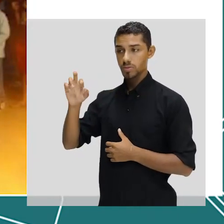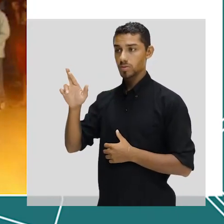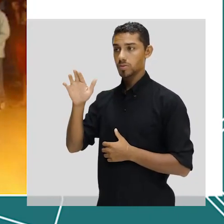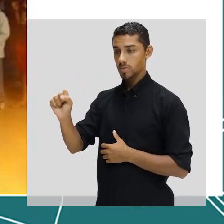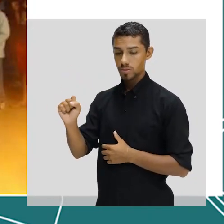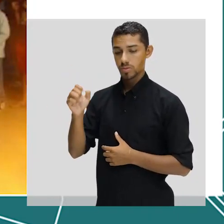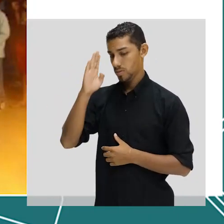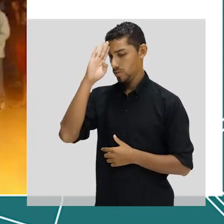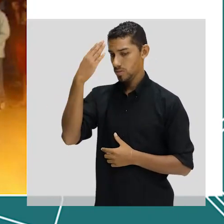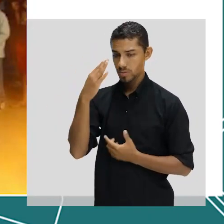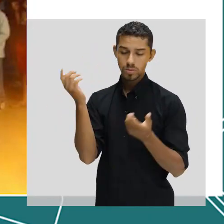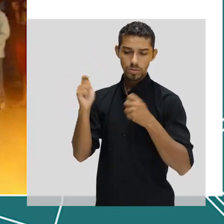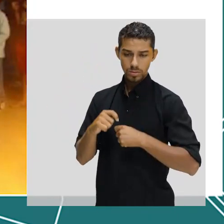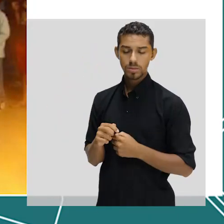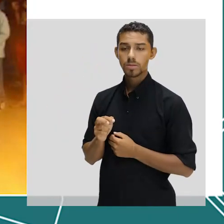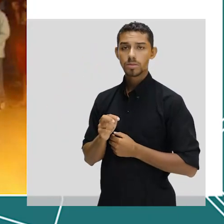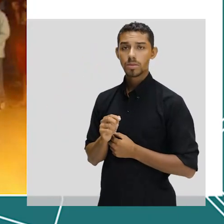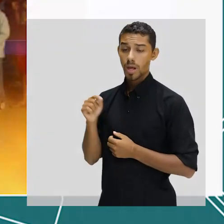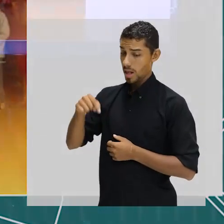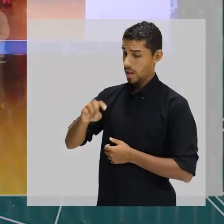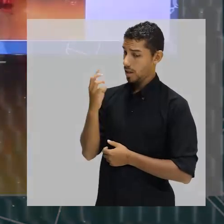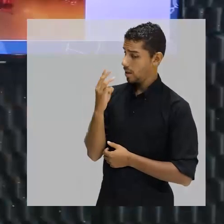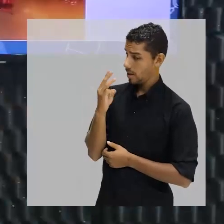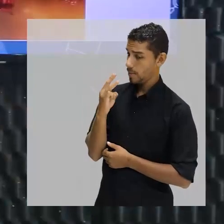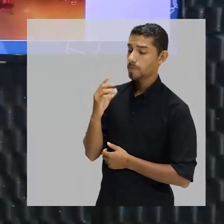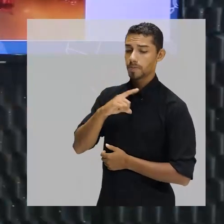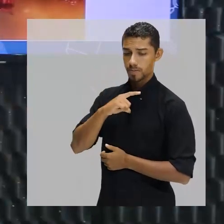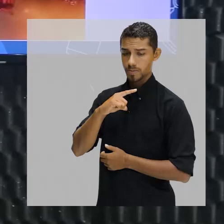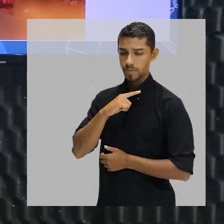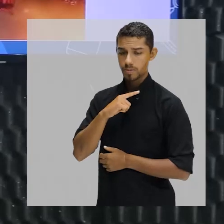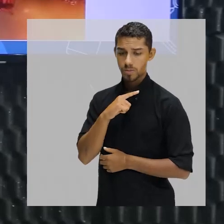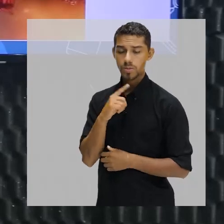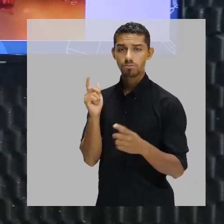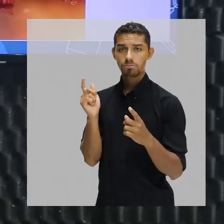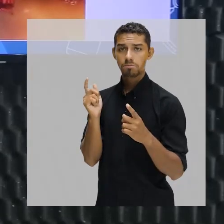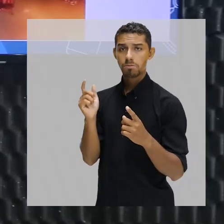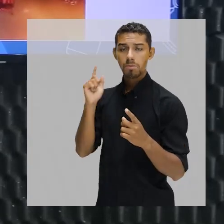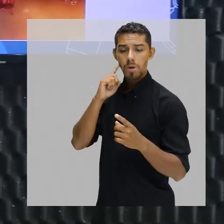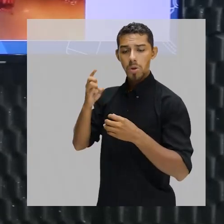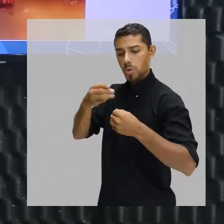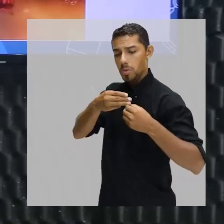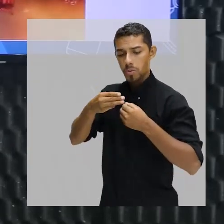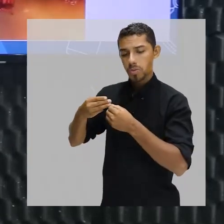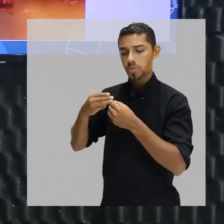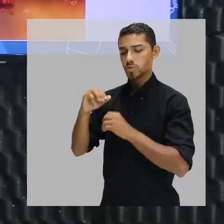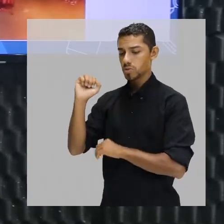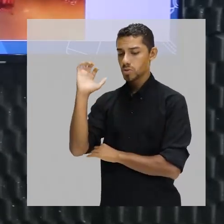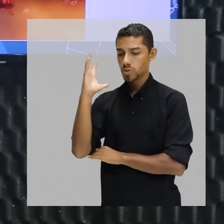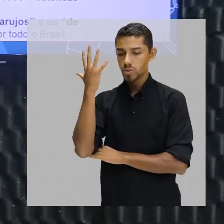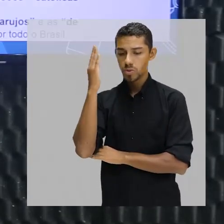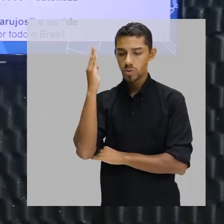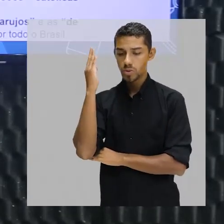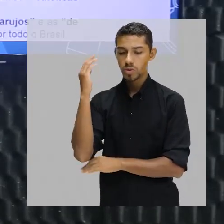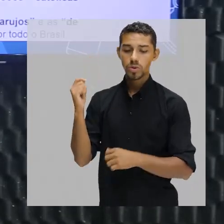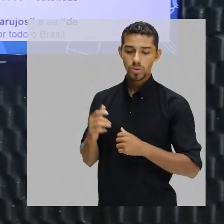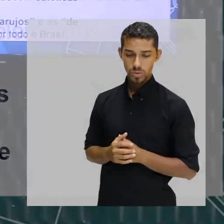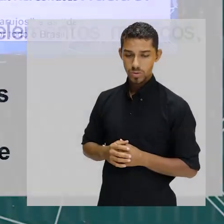a rainha. Aqui no Maranhão a gente tem nos municípios, por exemplo, de Alcântara e da região da Baixada, muitos cordões de